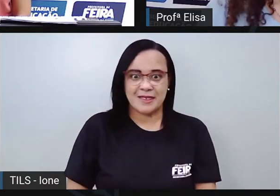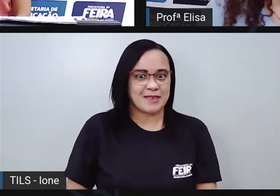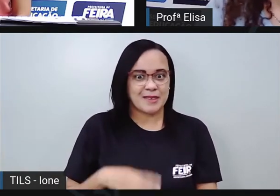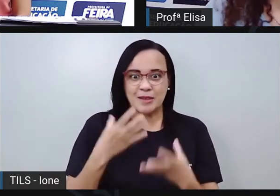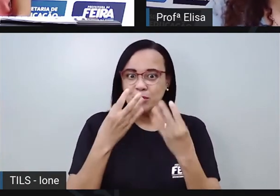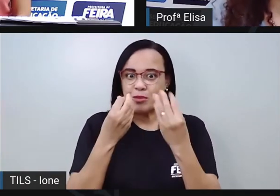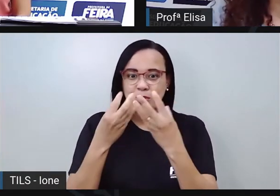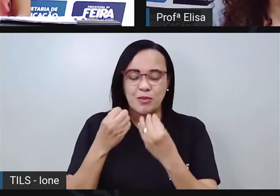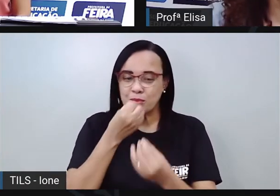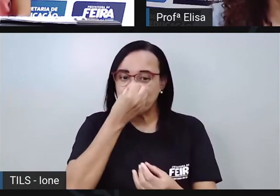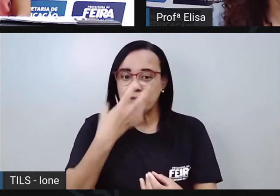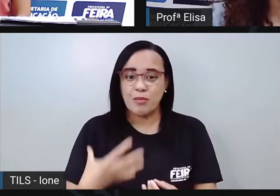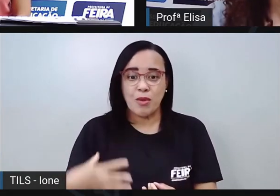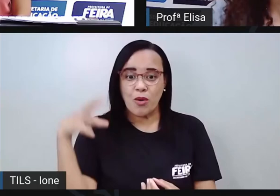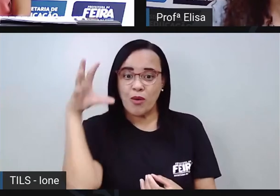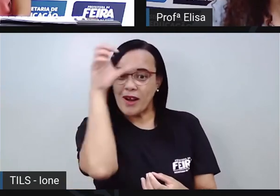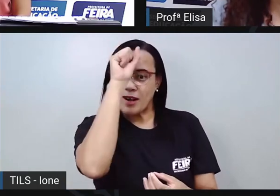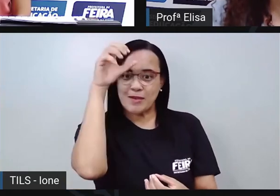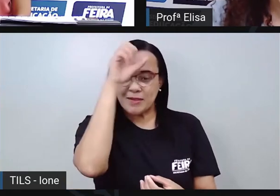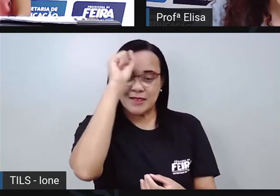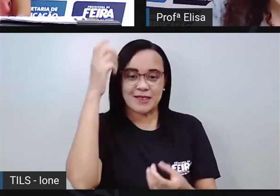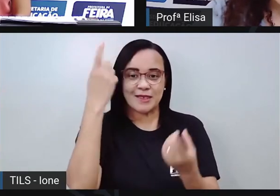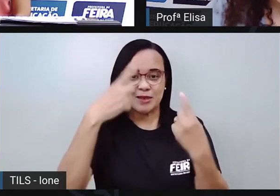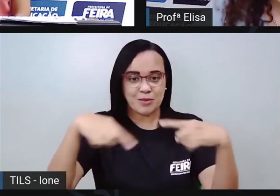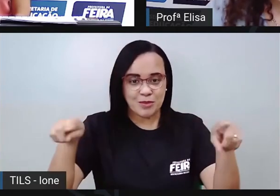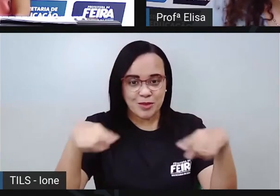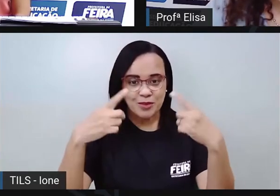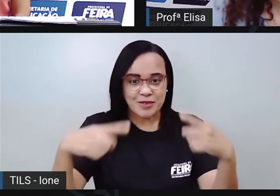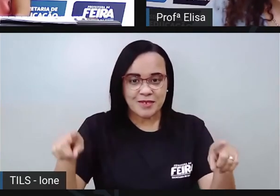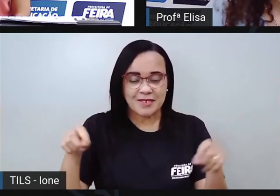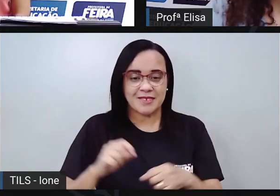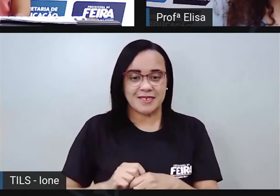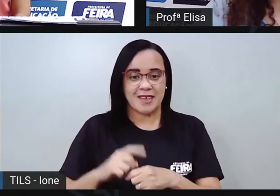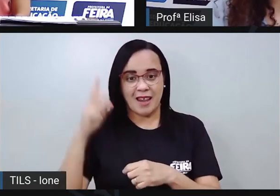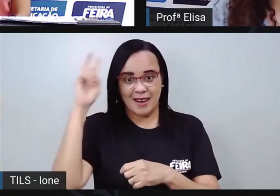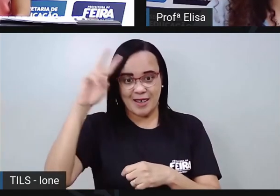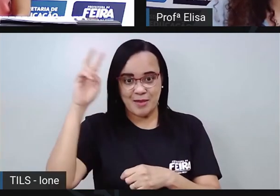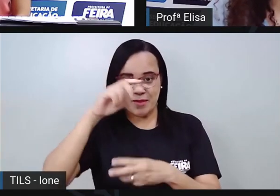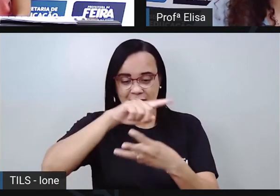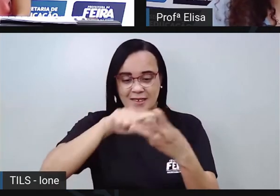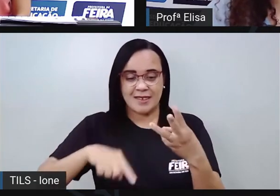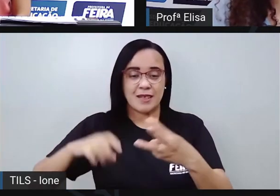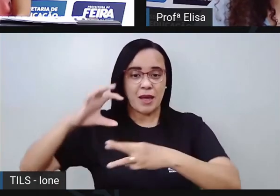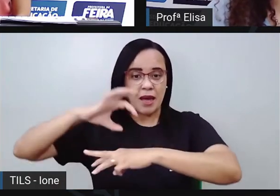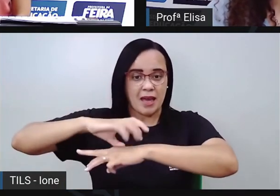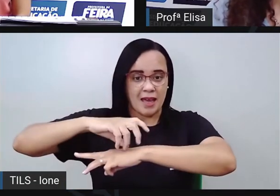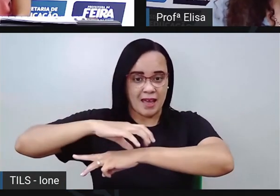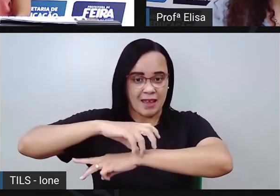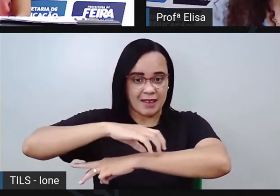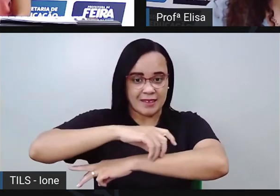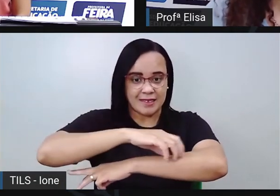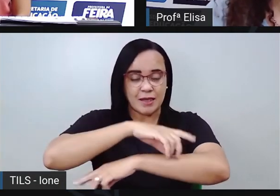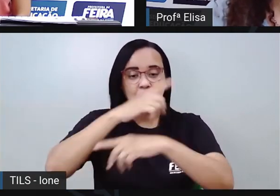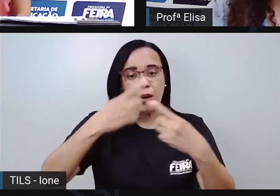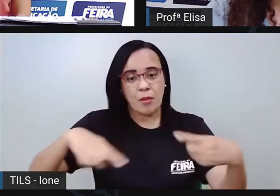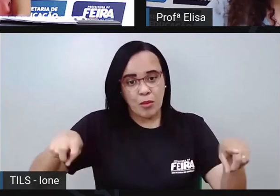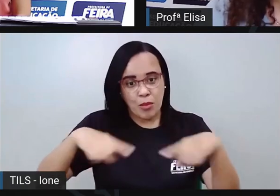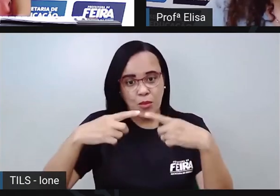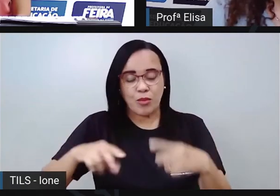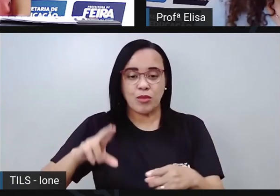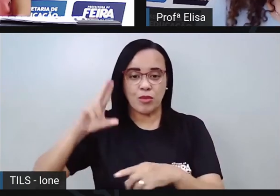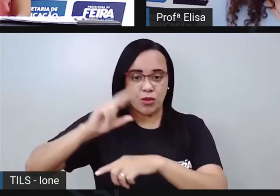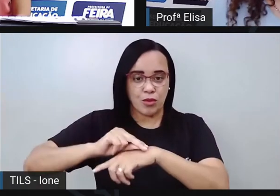aprender aprendemos música sobre a aranha aprender aprender música sobre o